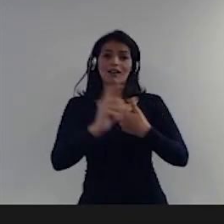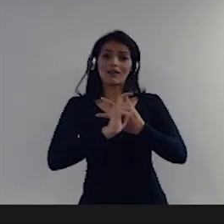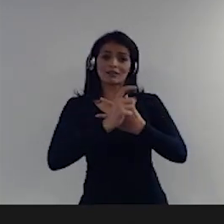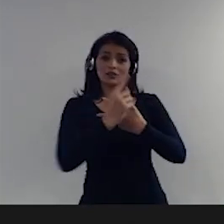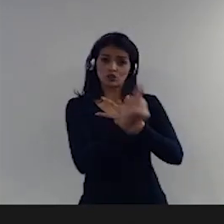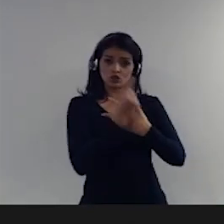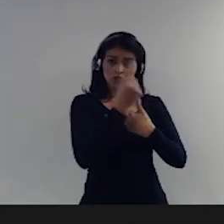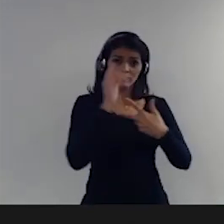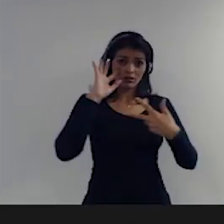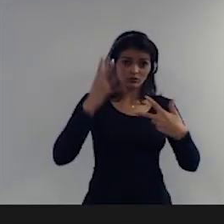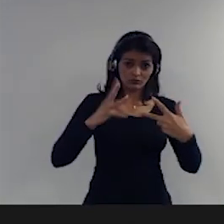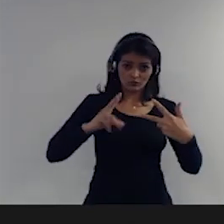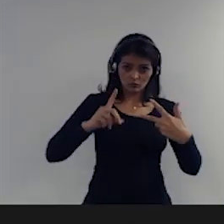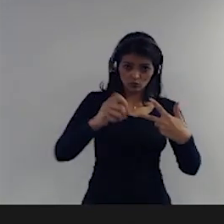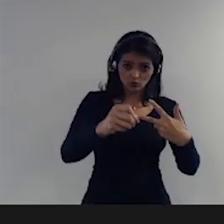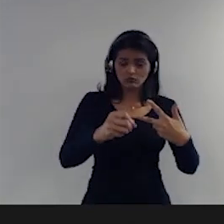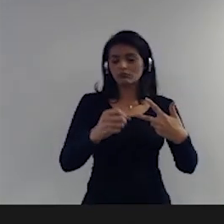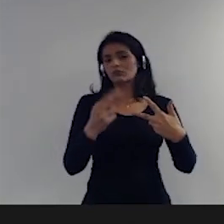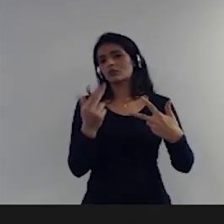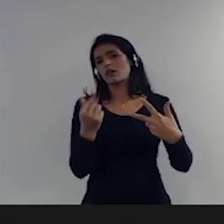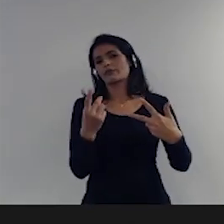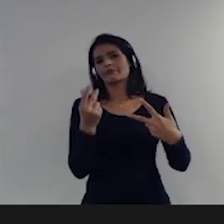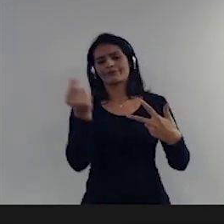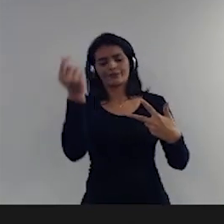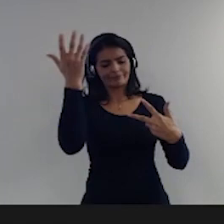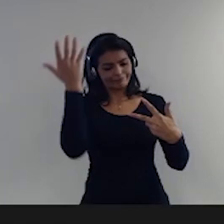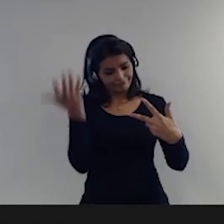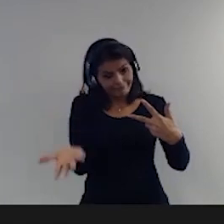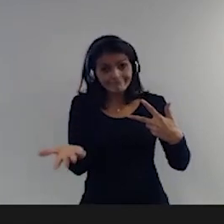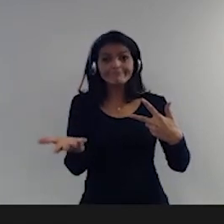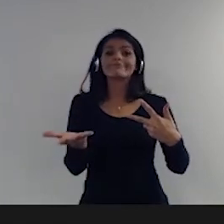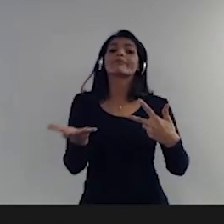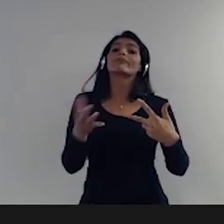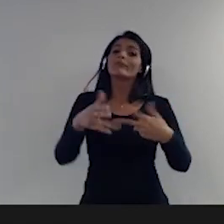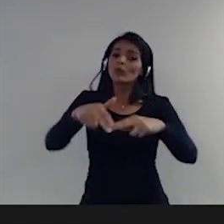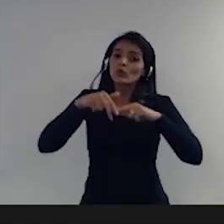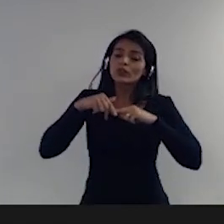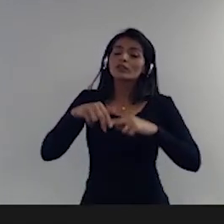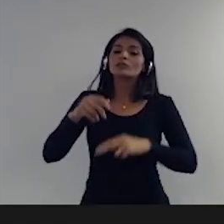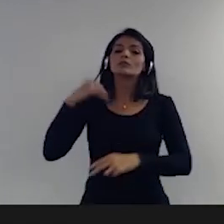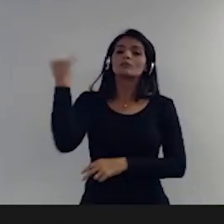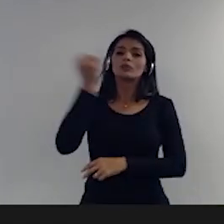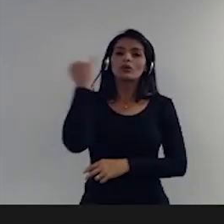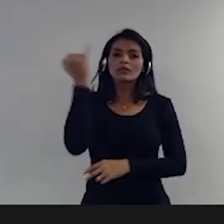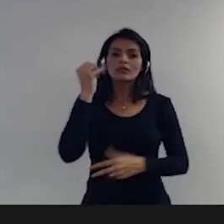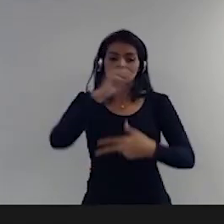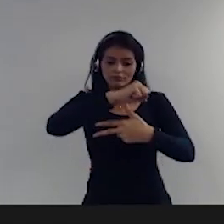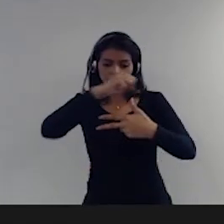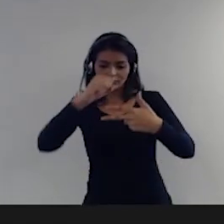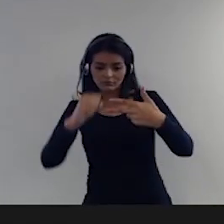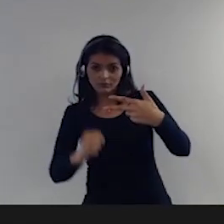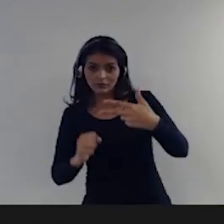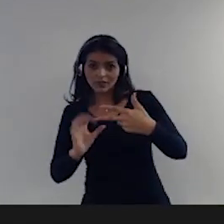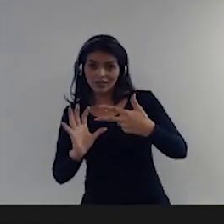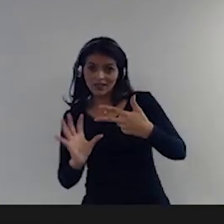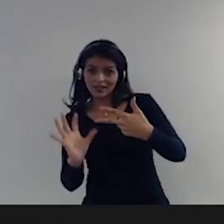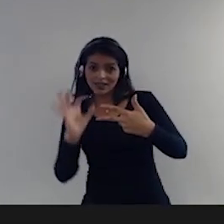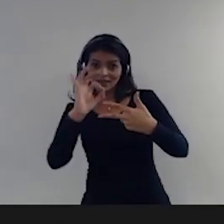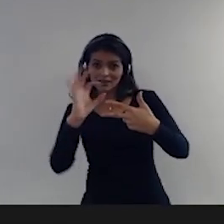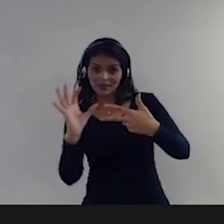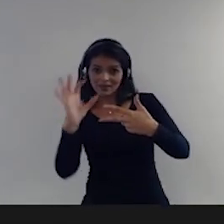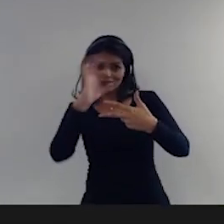também não tem condição de fazer quase nada. Então, por isso, é importante a gente buscar uma integração de